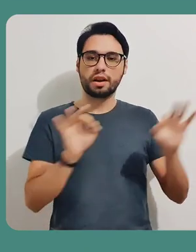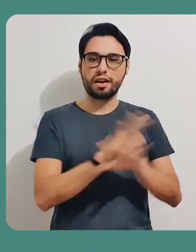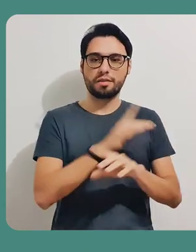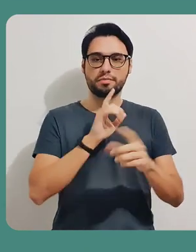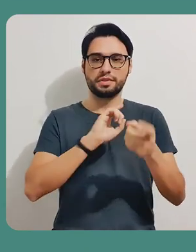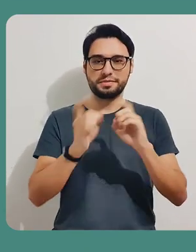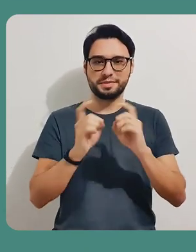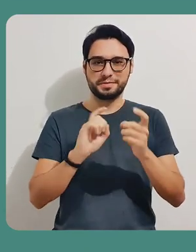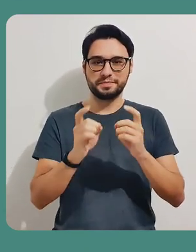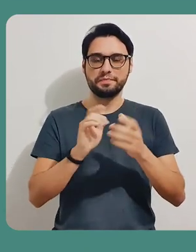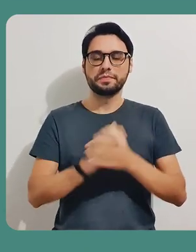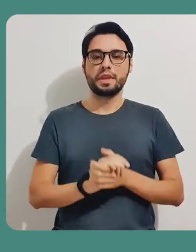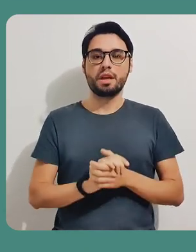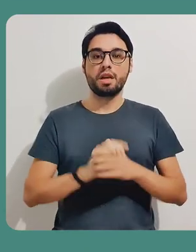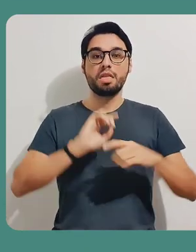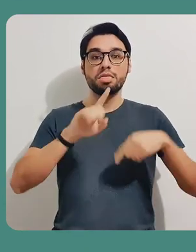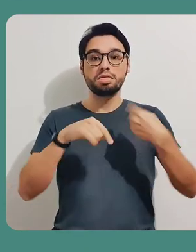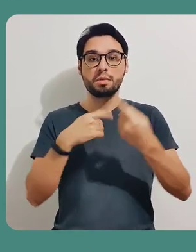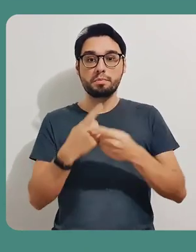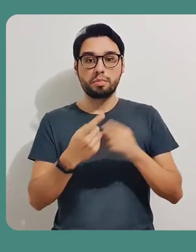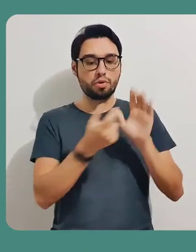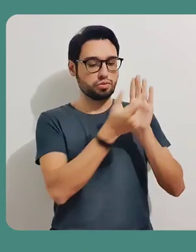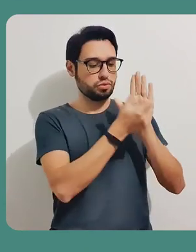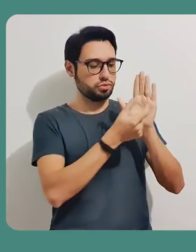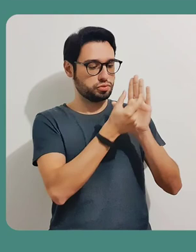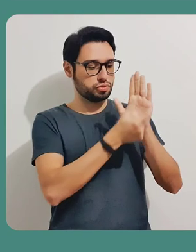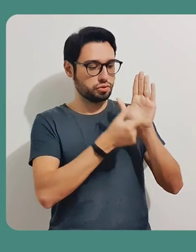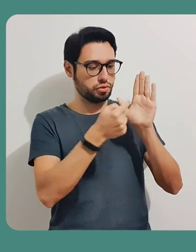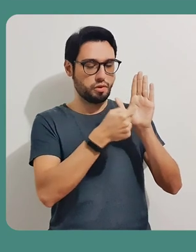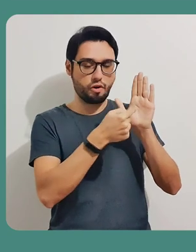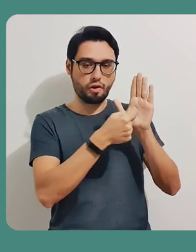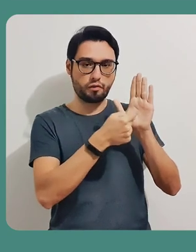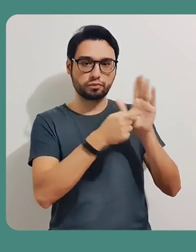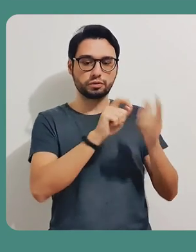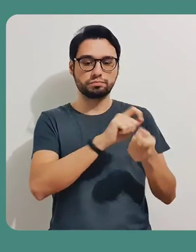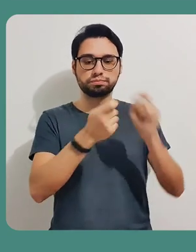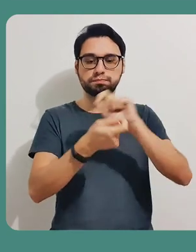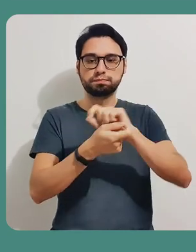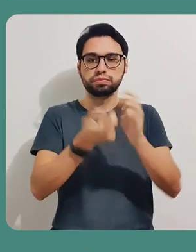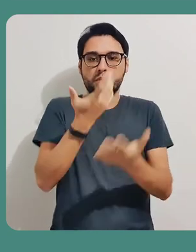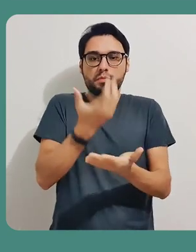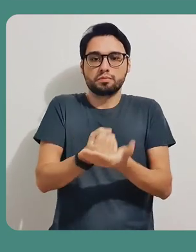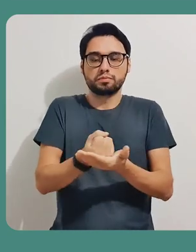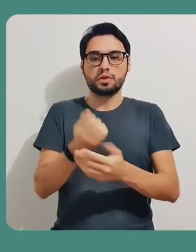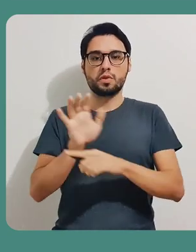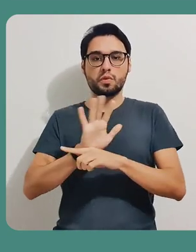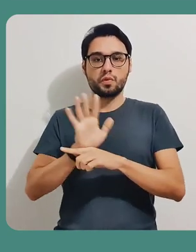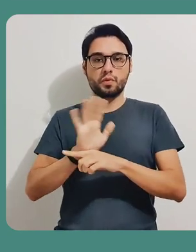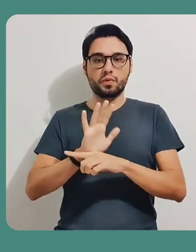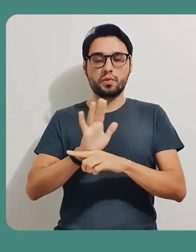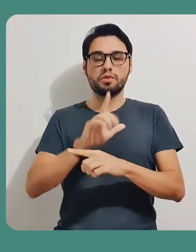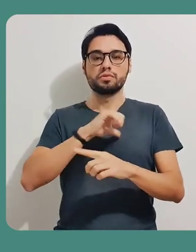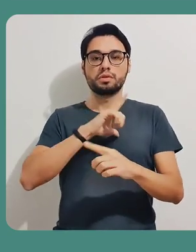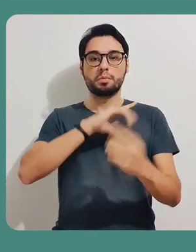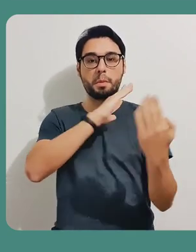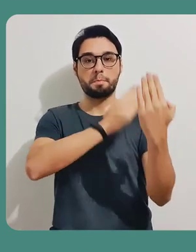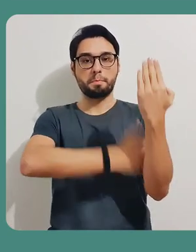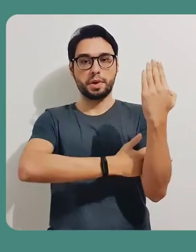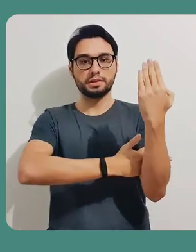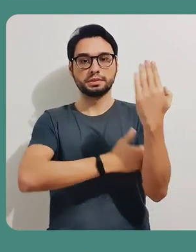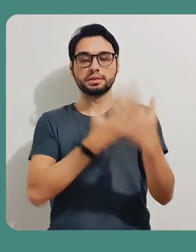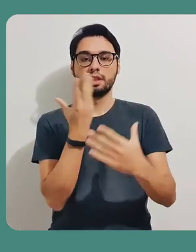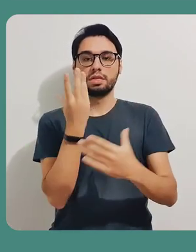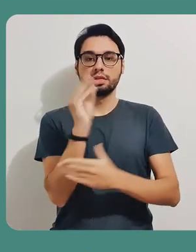e depois de finalizar a sua transmissão o software irá fazer a conversão do vídeo e vai solicitar uma